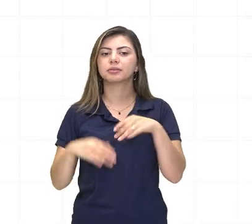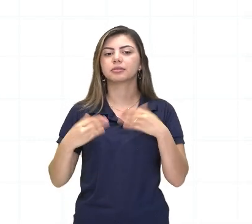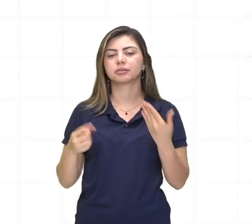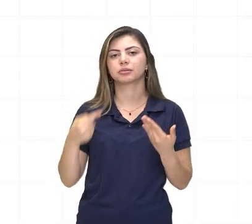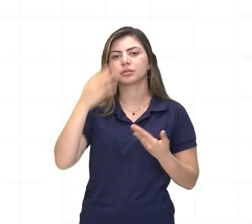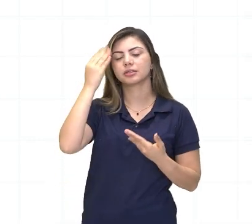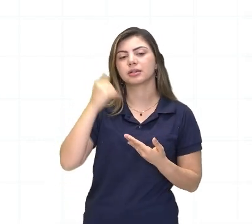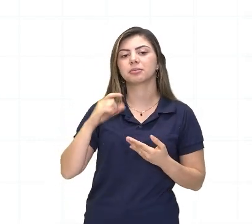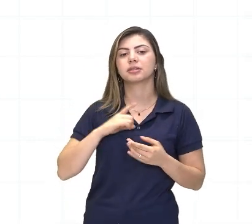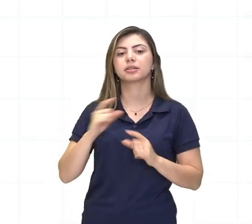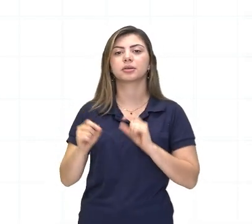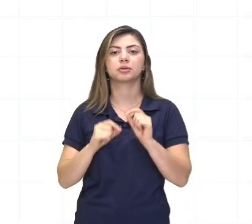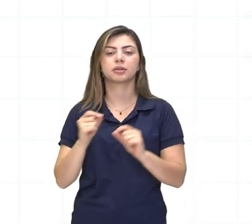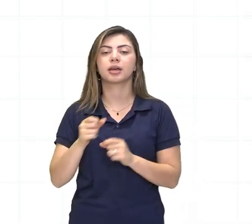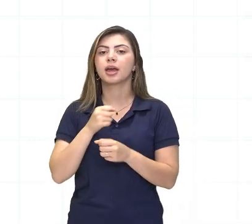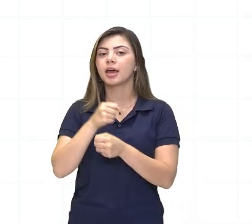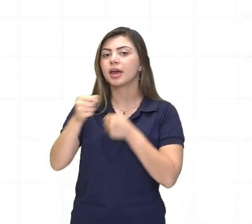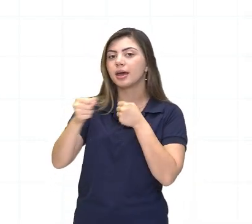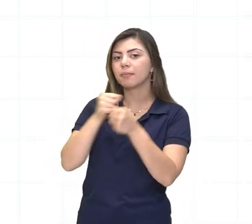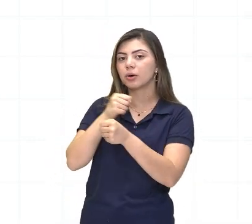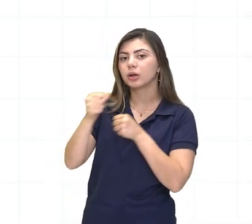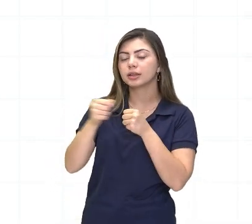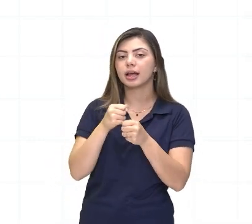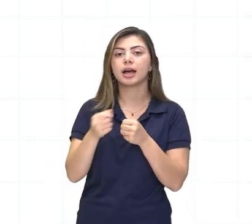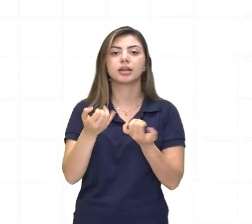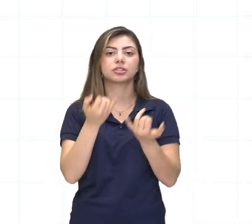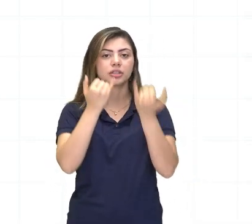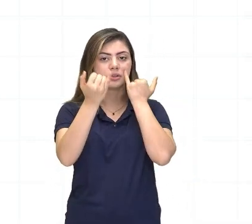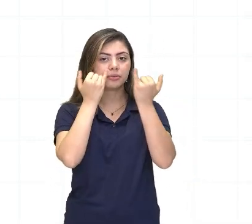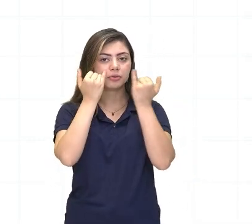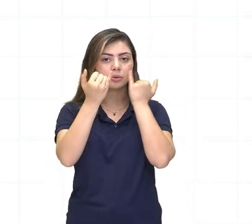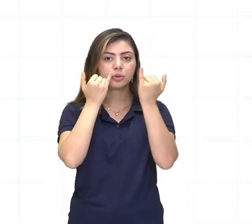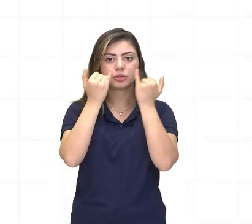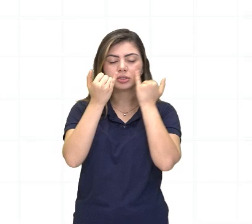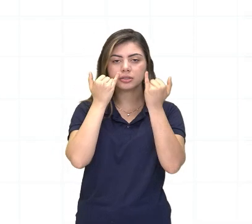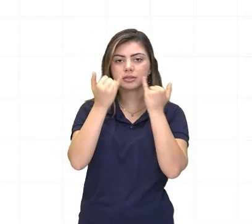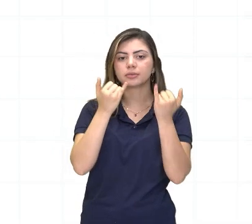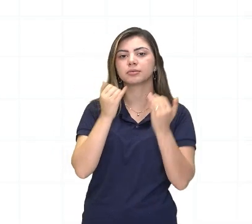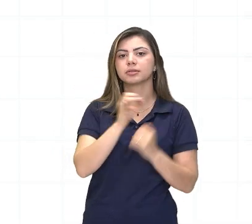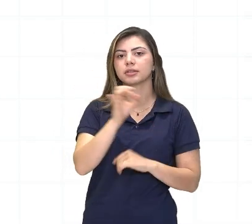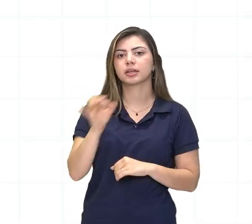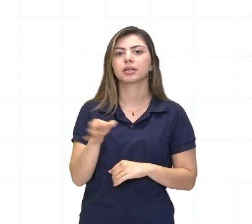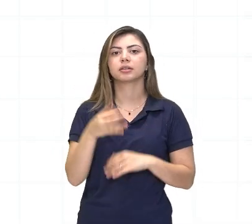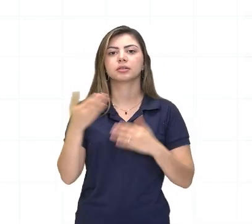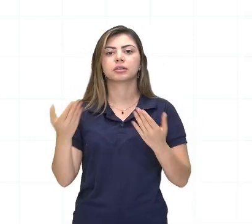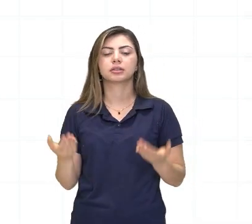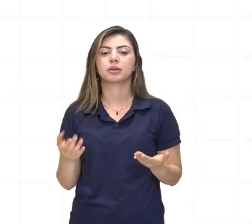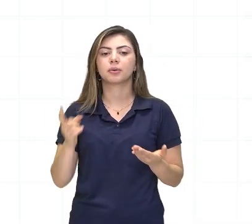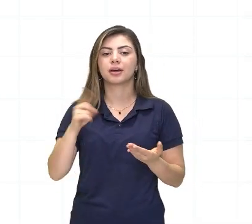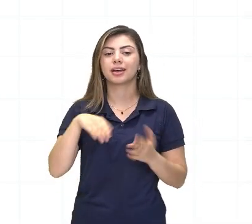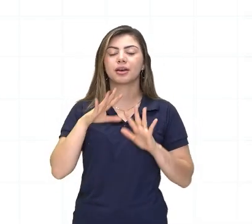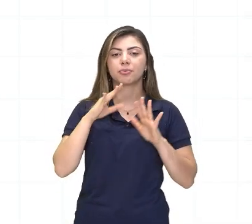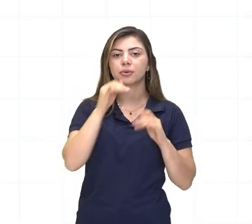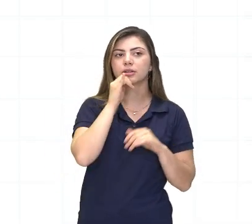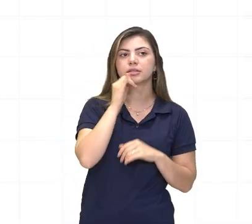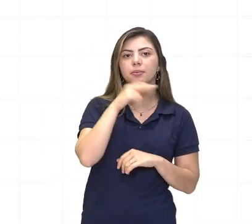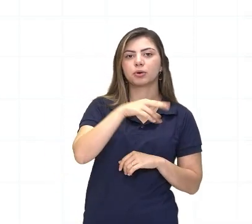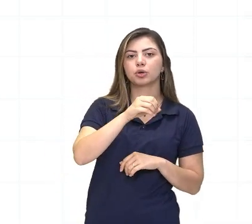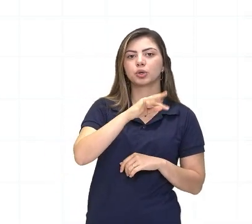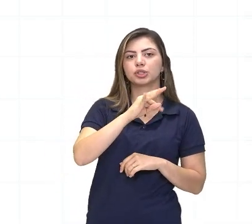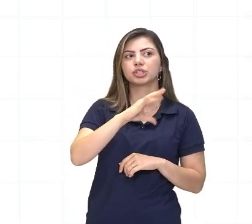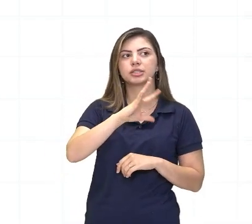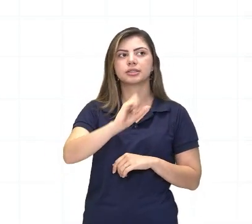uma diferença entre reportagem e notícia, né? A notícia sendo muito mais pontual em relação a algum acontecimento do dia a